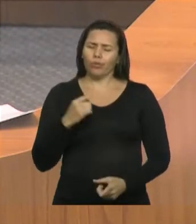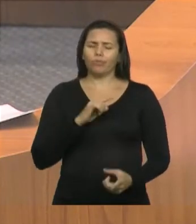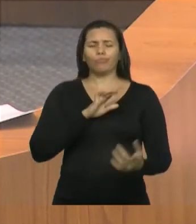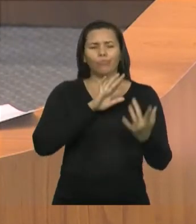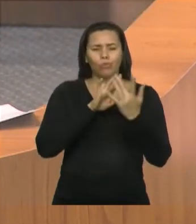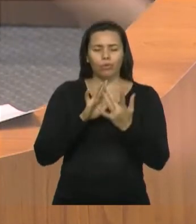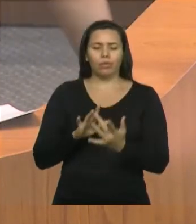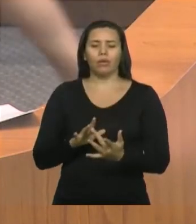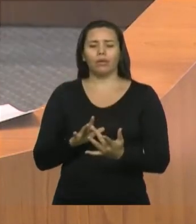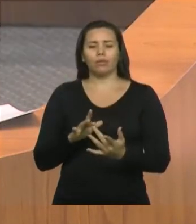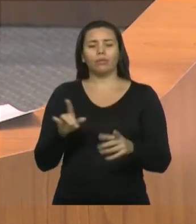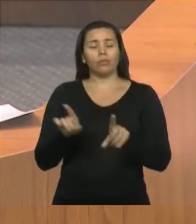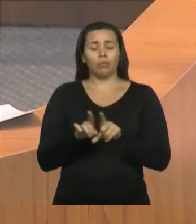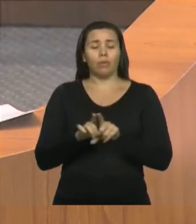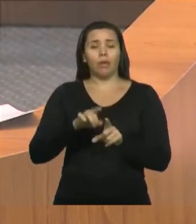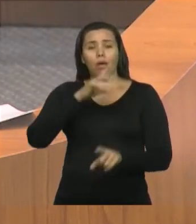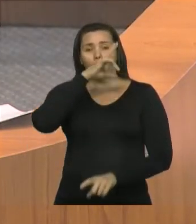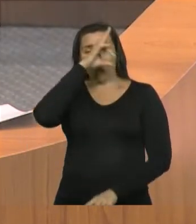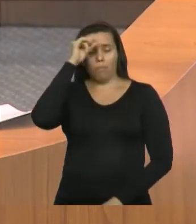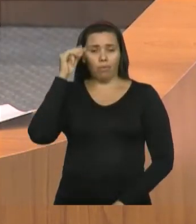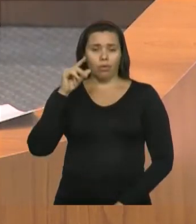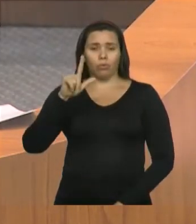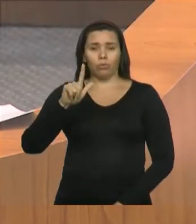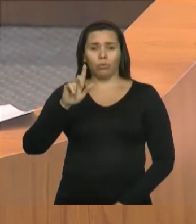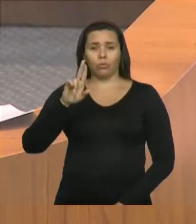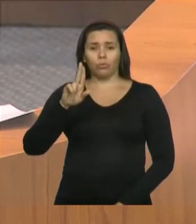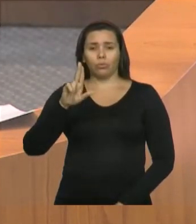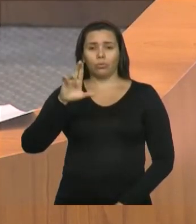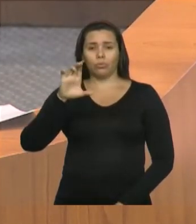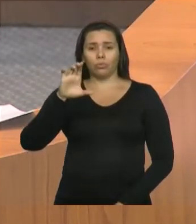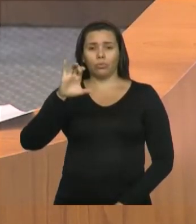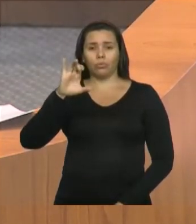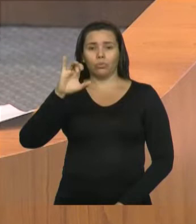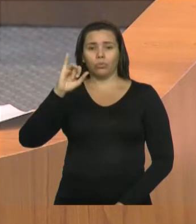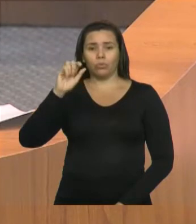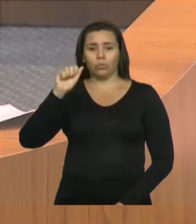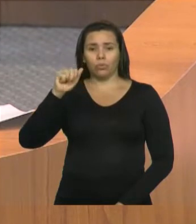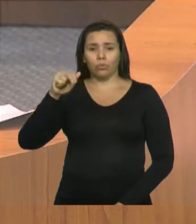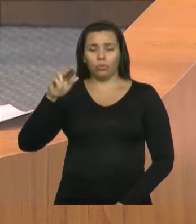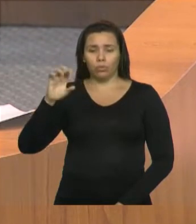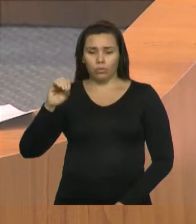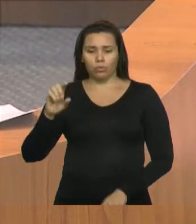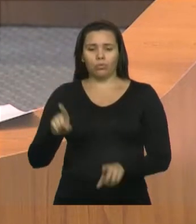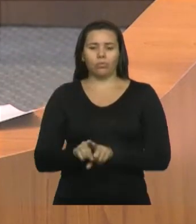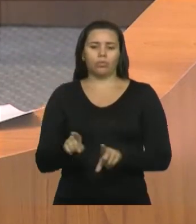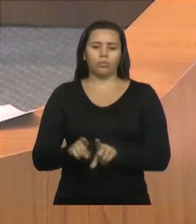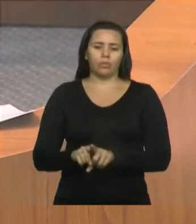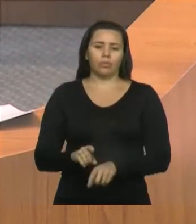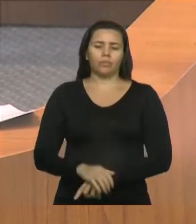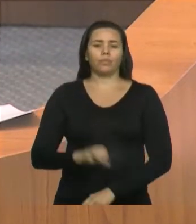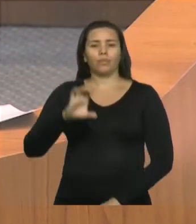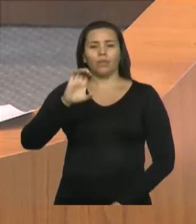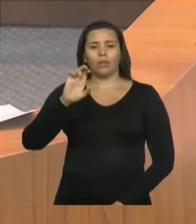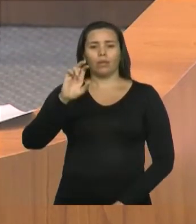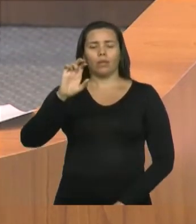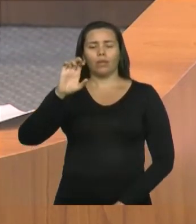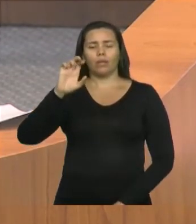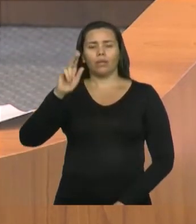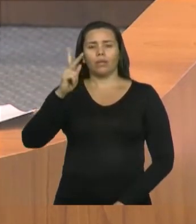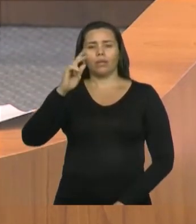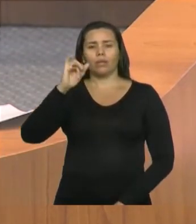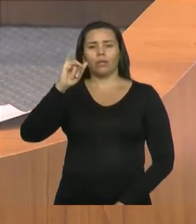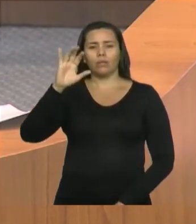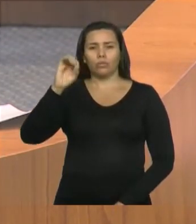Leitua mesmo iniciou a sua carreira política como secretário de obras do seu Napoleão. E aqui todos nós